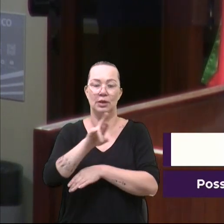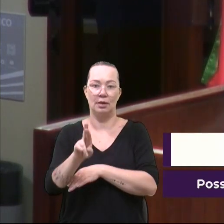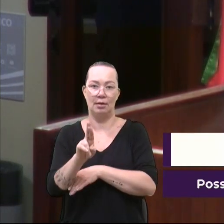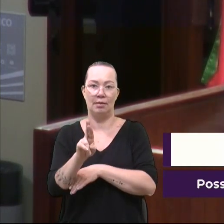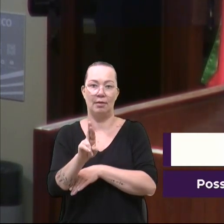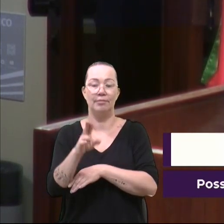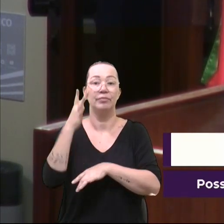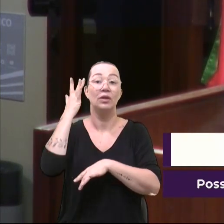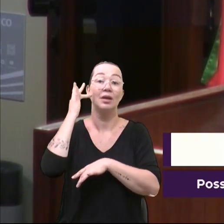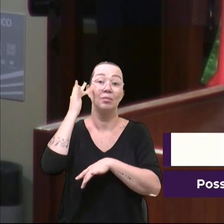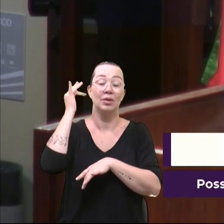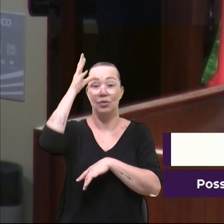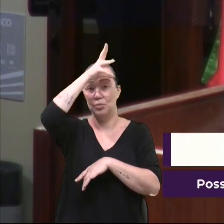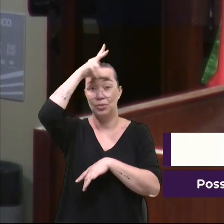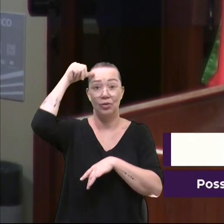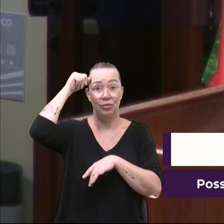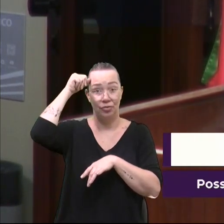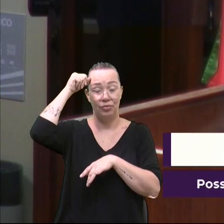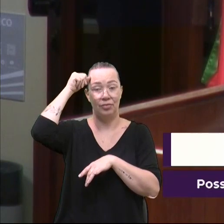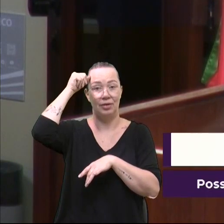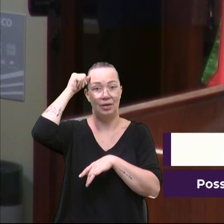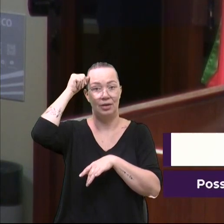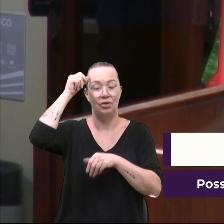prefeito sanciona o cuidado subsidiado.